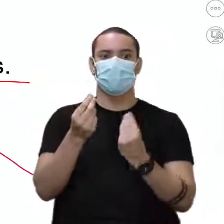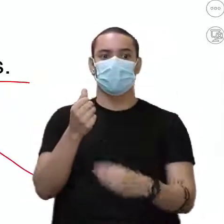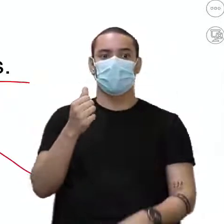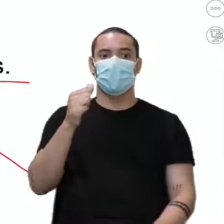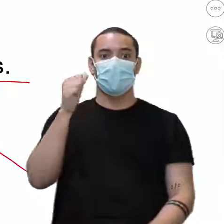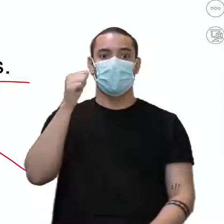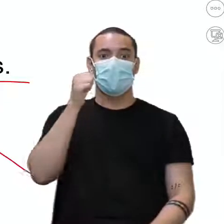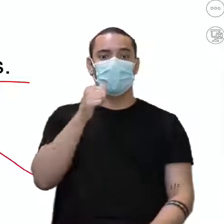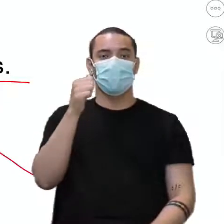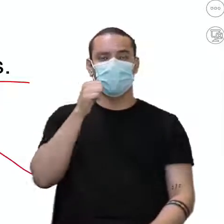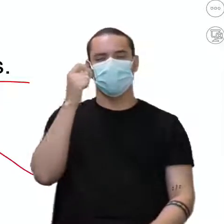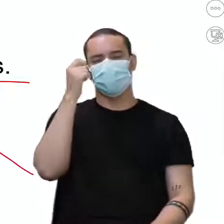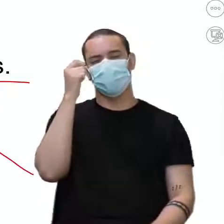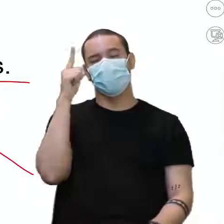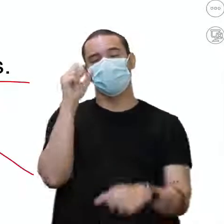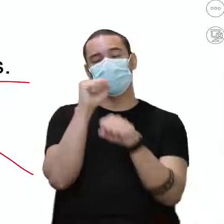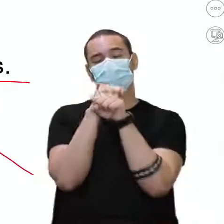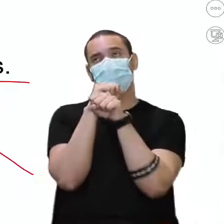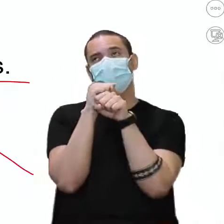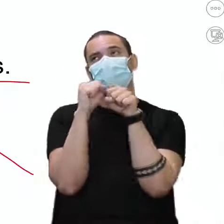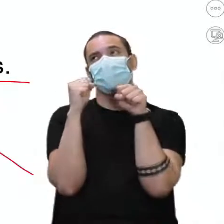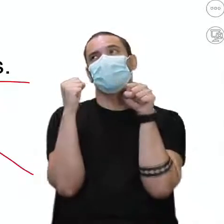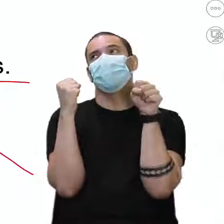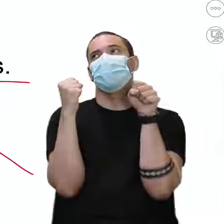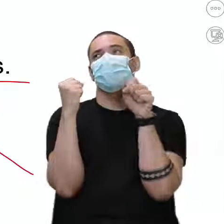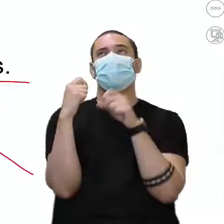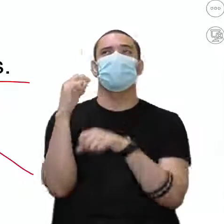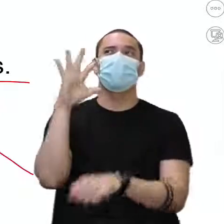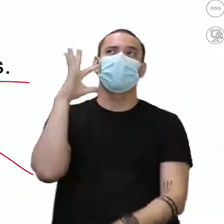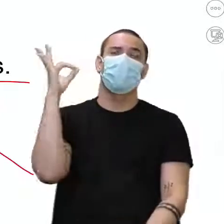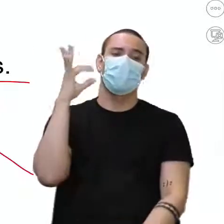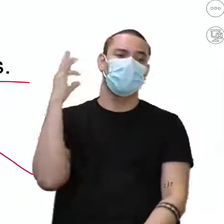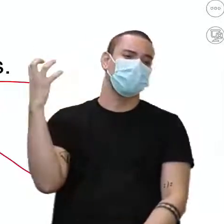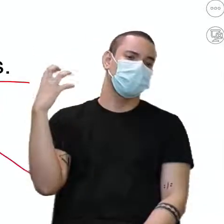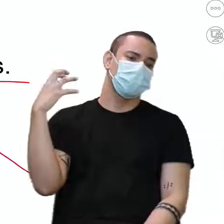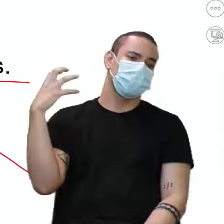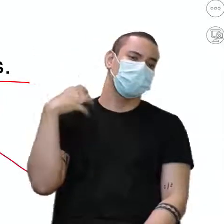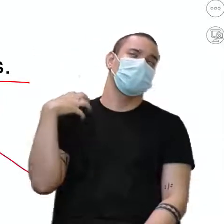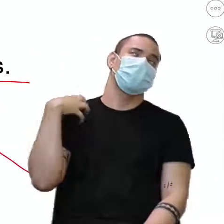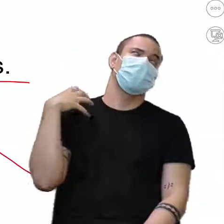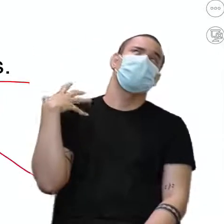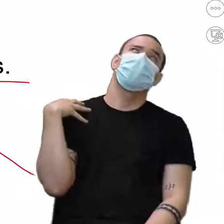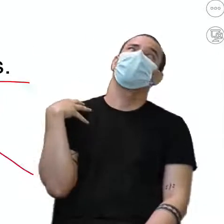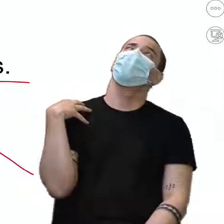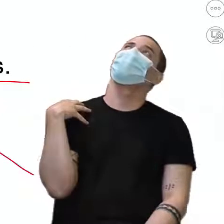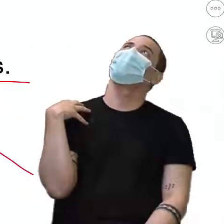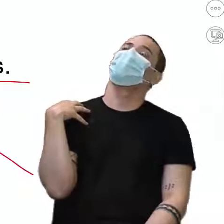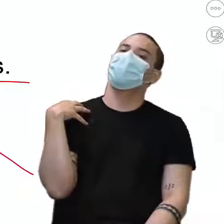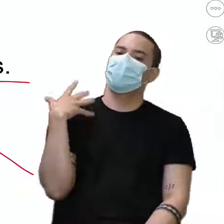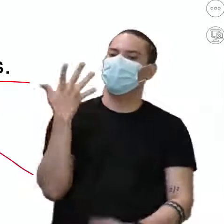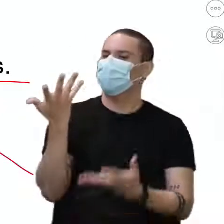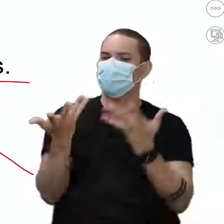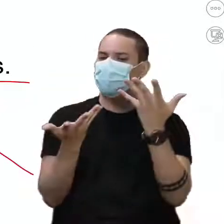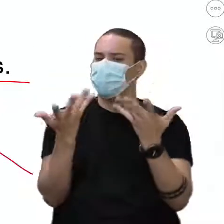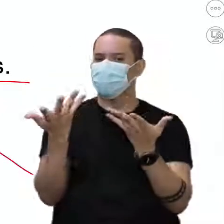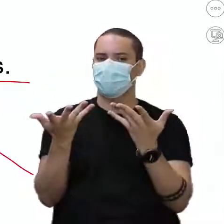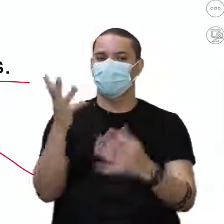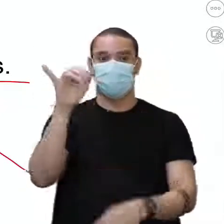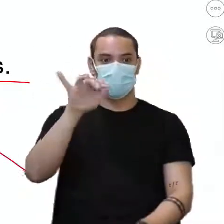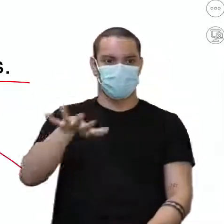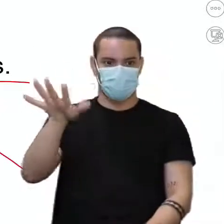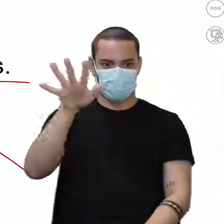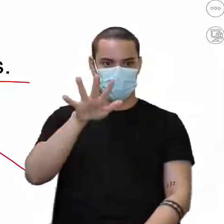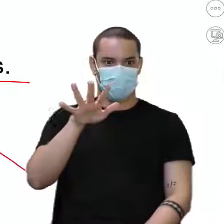acabou de acordar e ela aparentemente foi acordada por alguém. Esse alguém deve ter sido o gato. Olha só a imagem